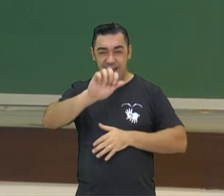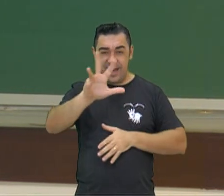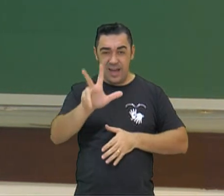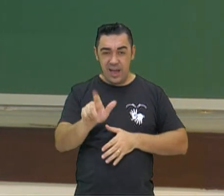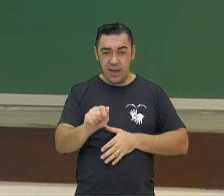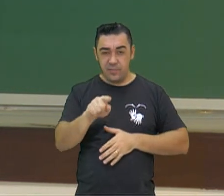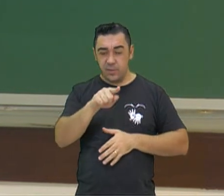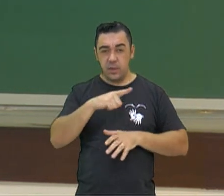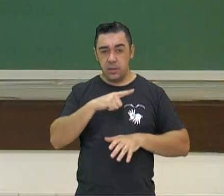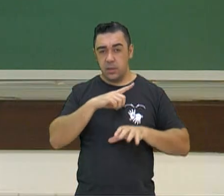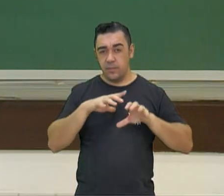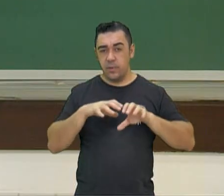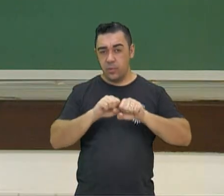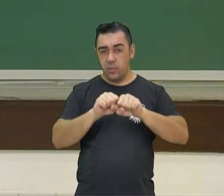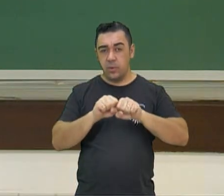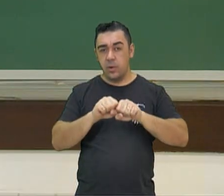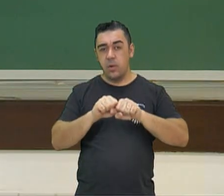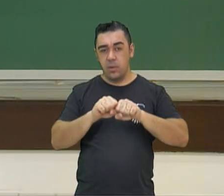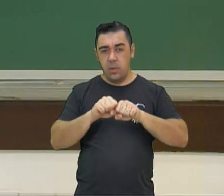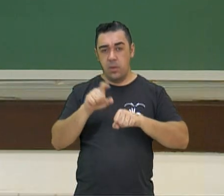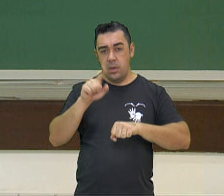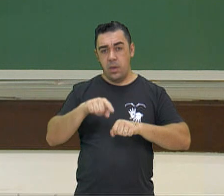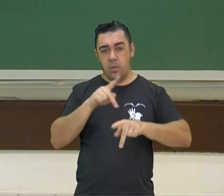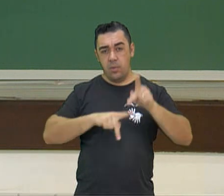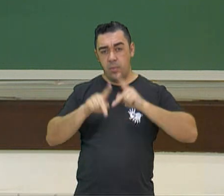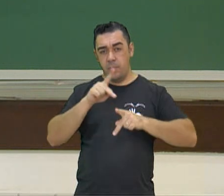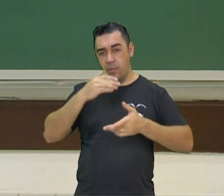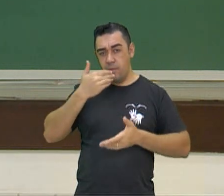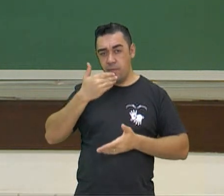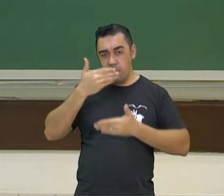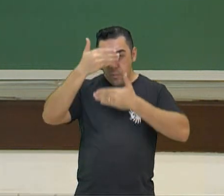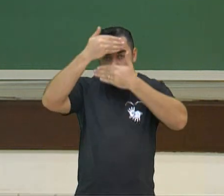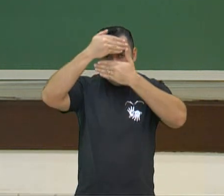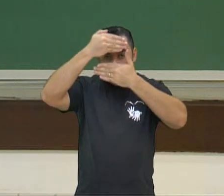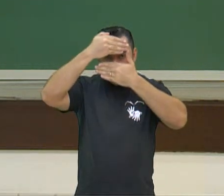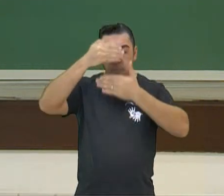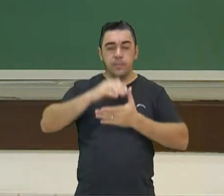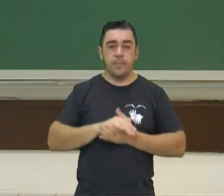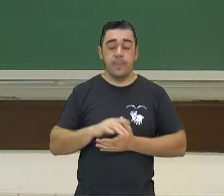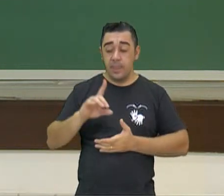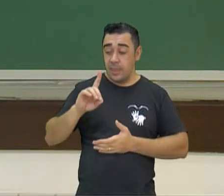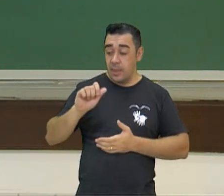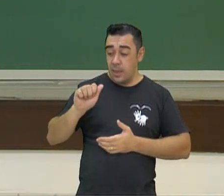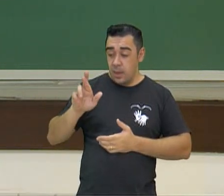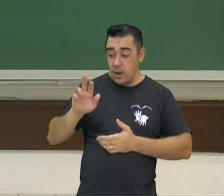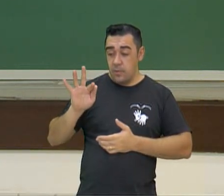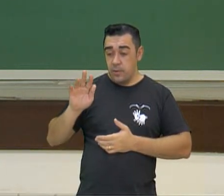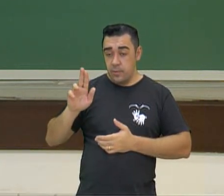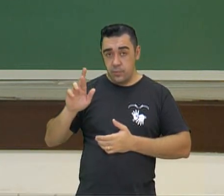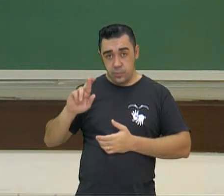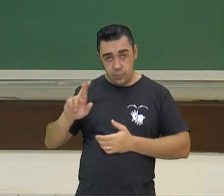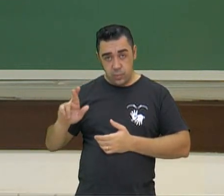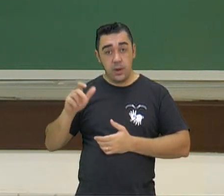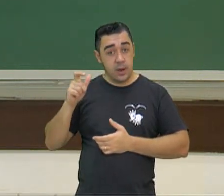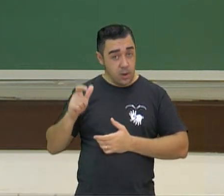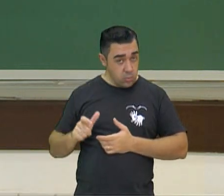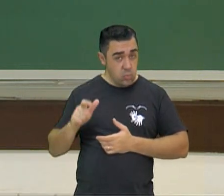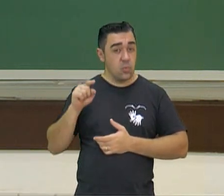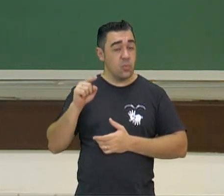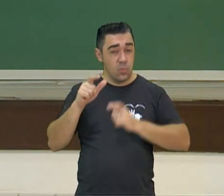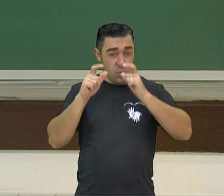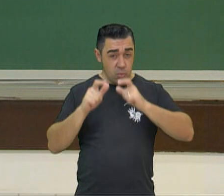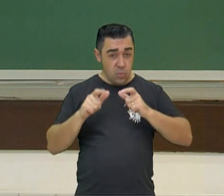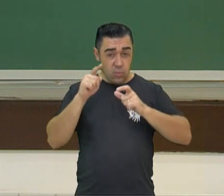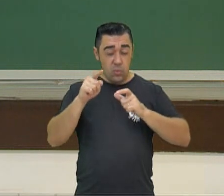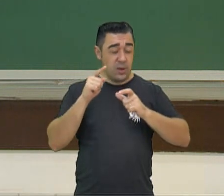foi colonizada pelo povo muçulmano, né? Então, Darfur é uma área de conflito. Inclusive, a ONU, seus